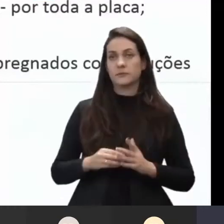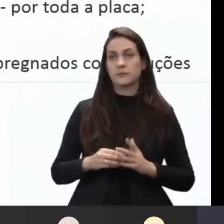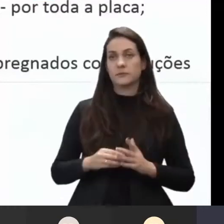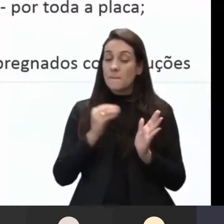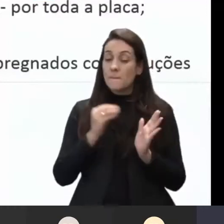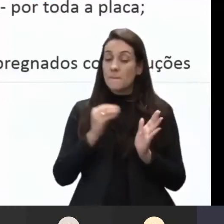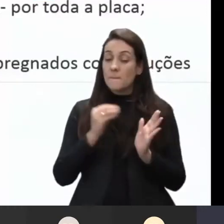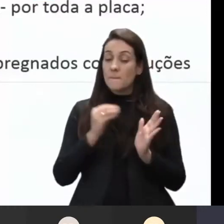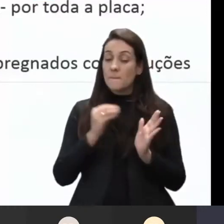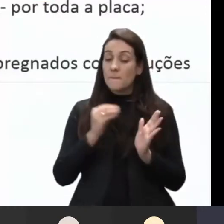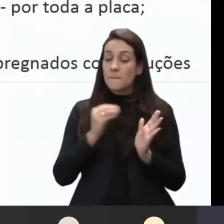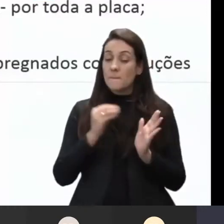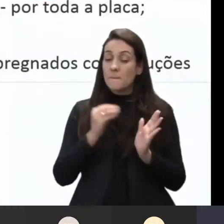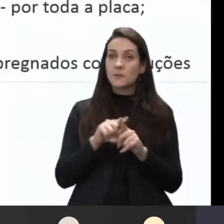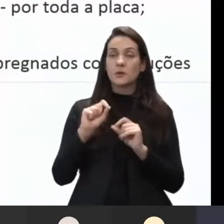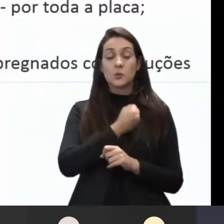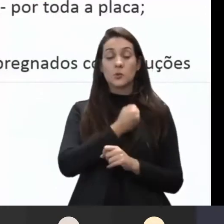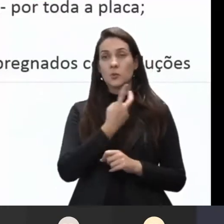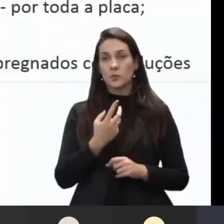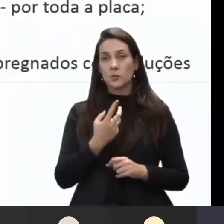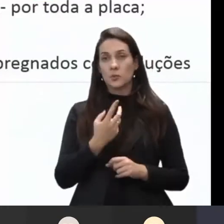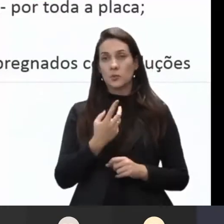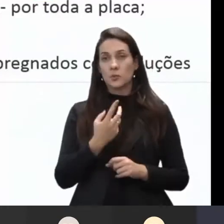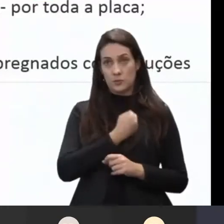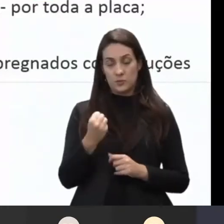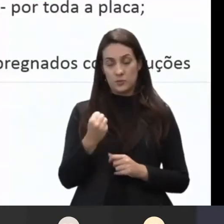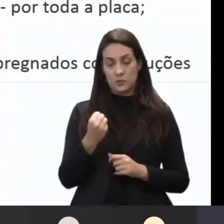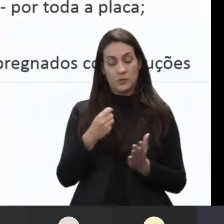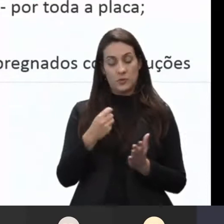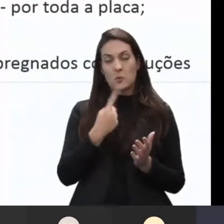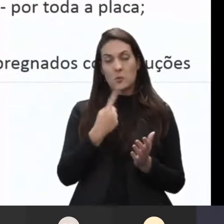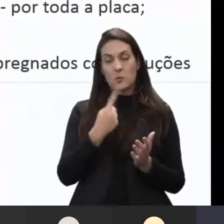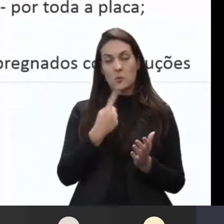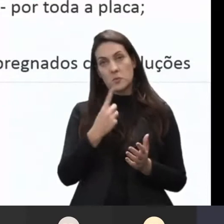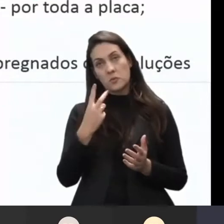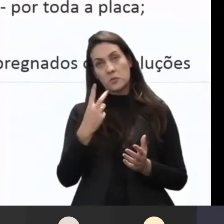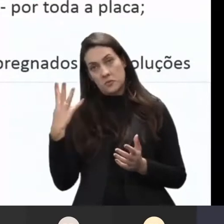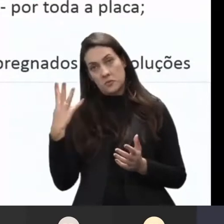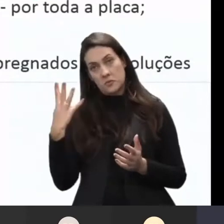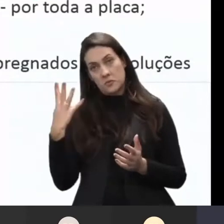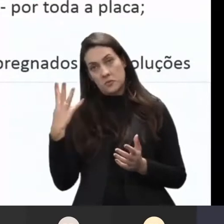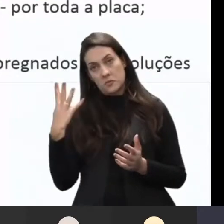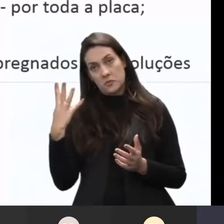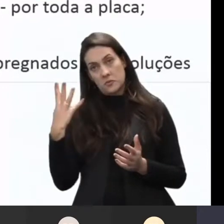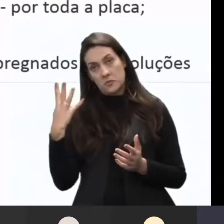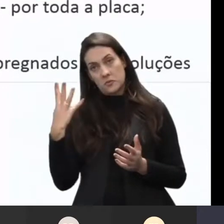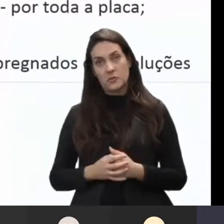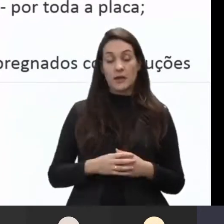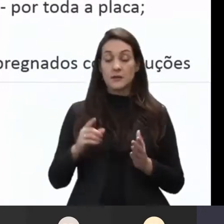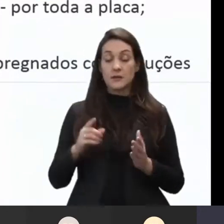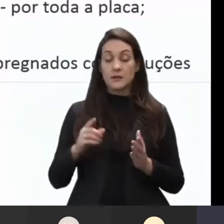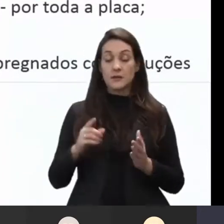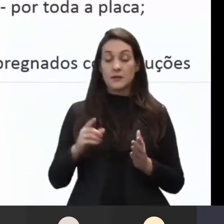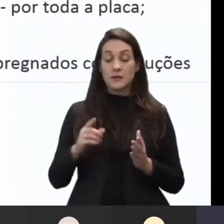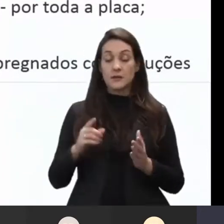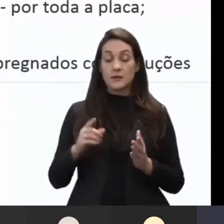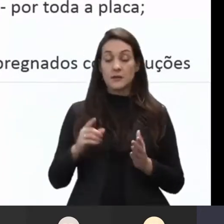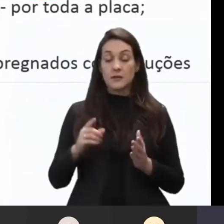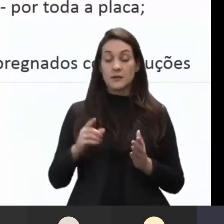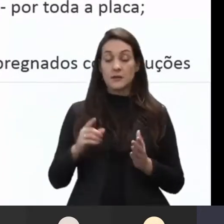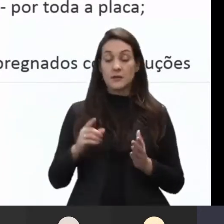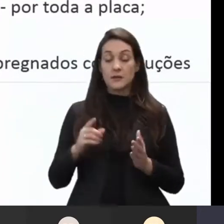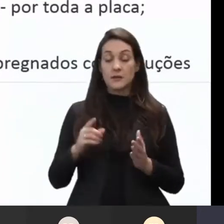número 1, 2, 3 e 4. E aí no seu caderno você anota o que é o 1. Então, 1